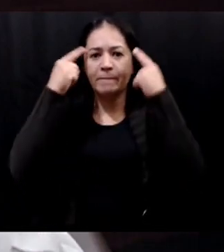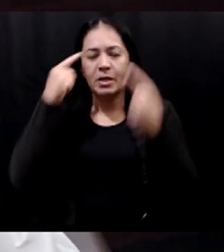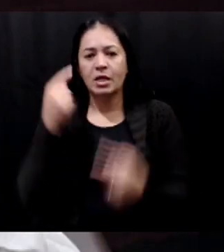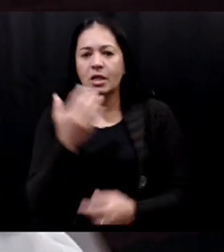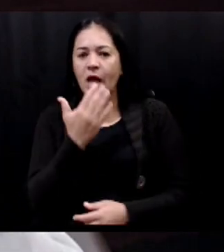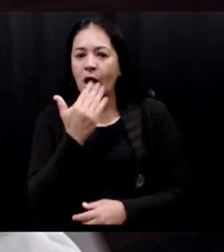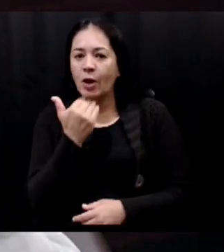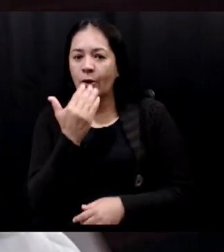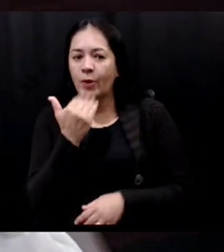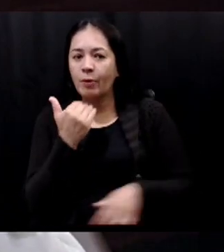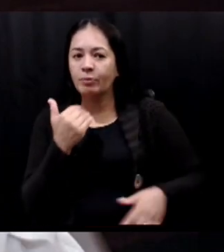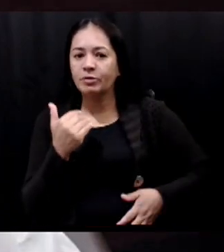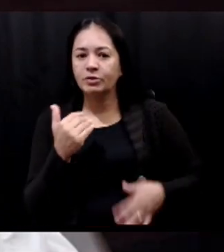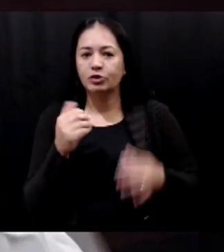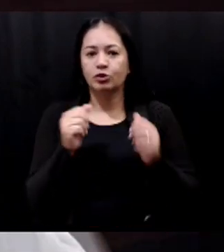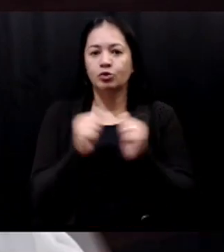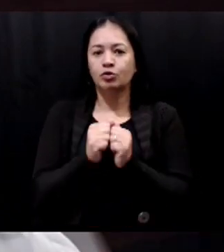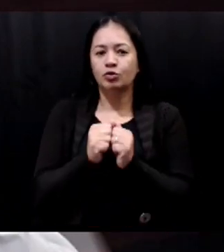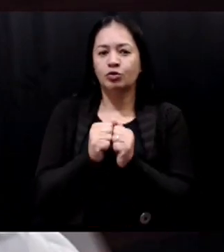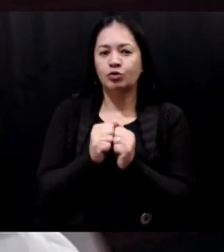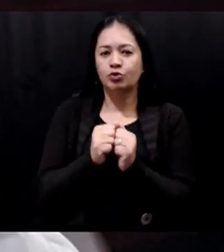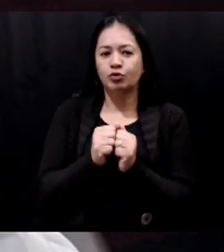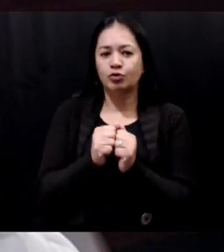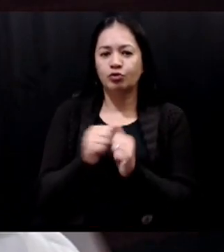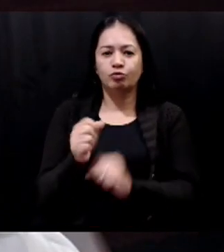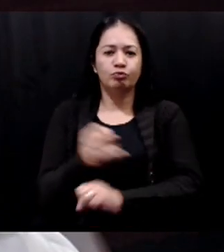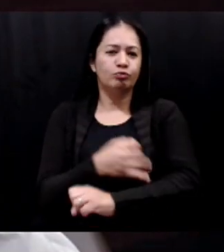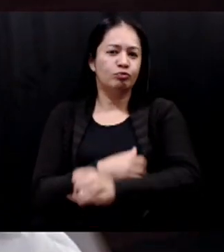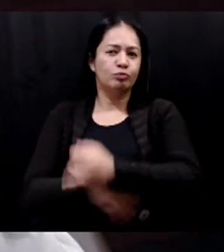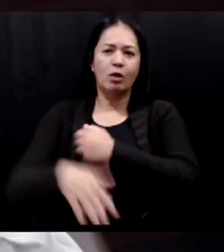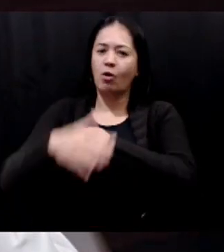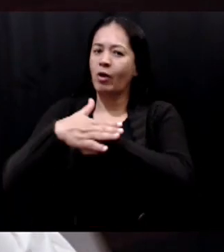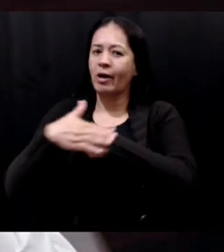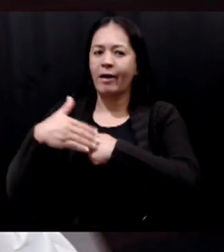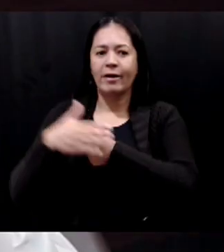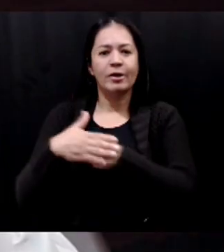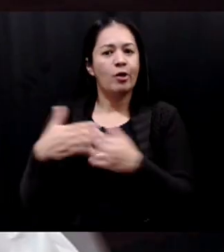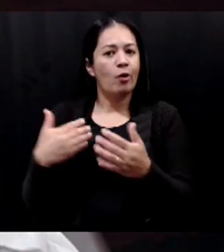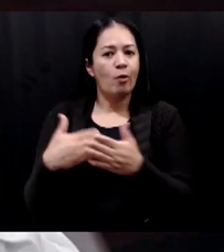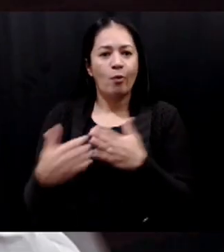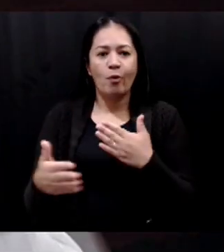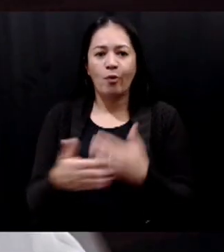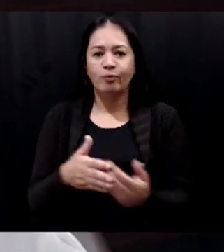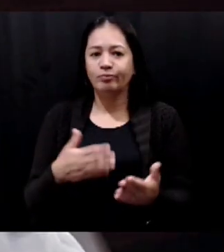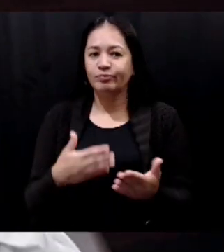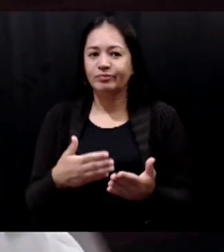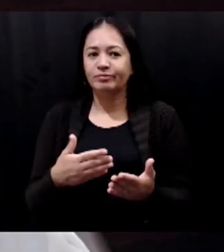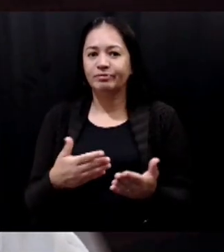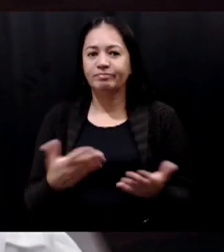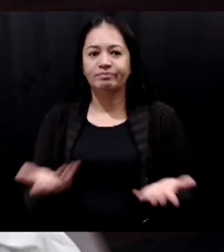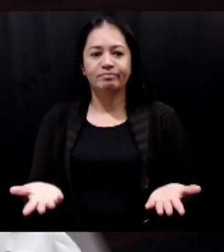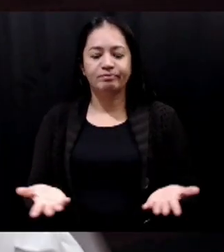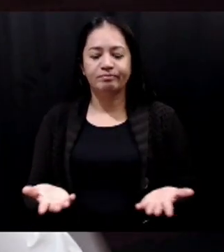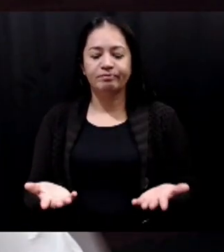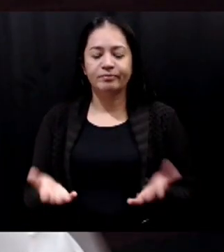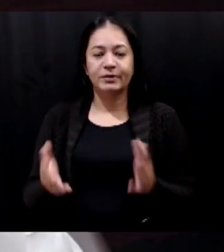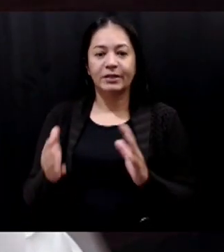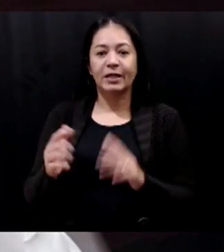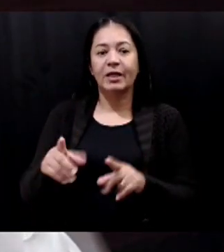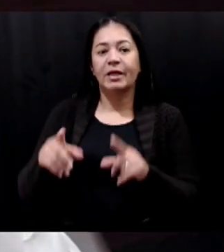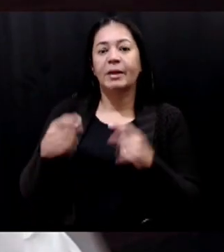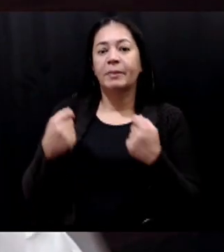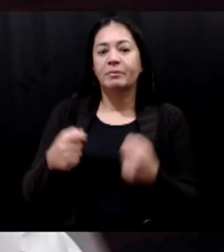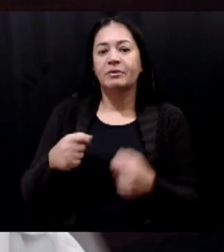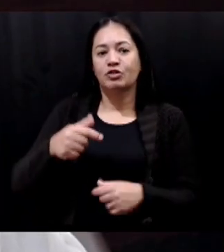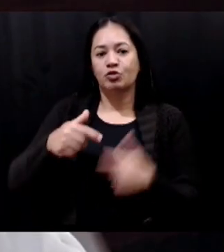com afeto, com uma compensação emocional, como uma recompensa, ele tenderá a repetir esses mesmos padrões